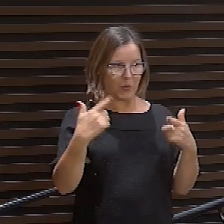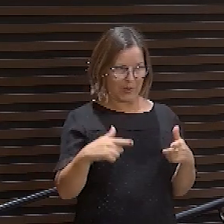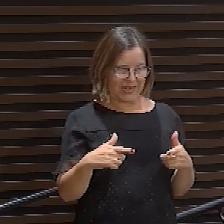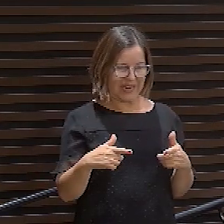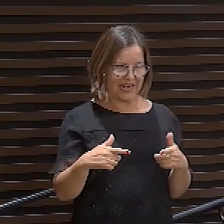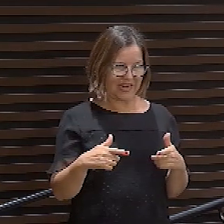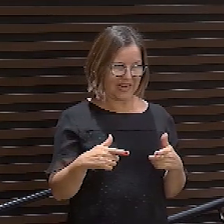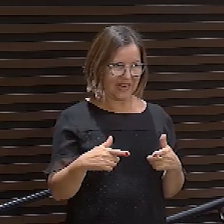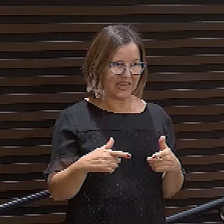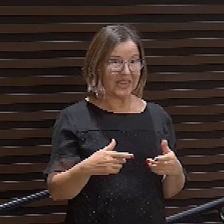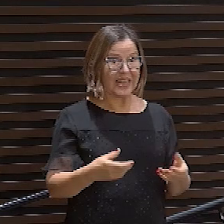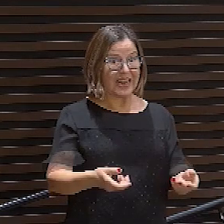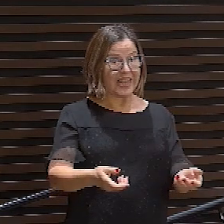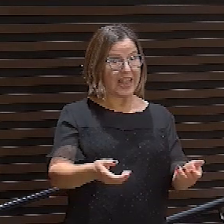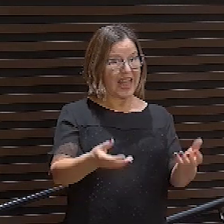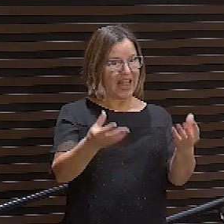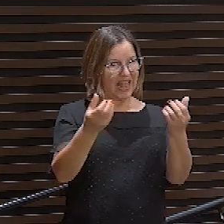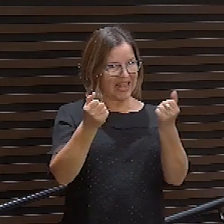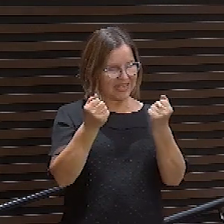herança.